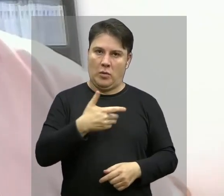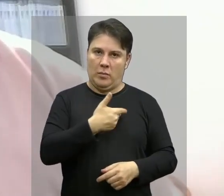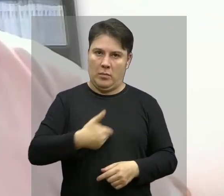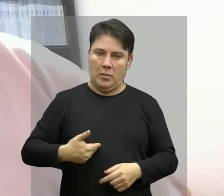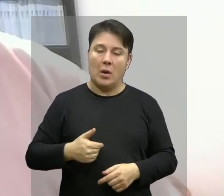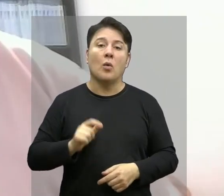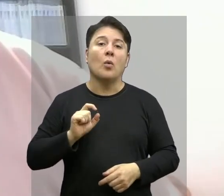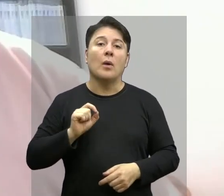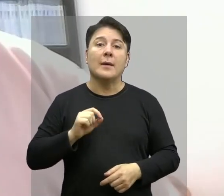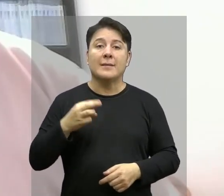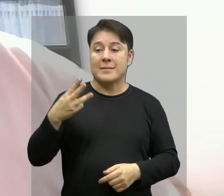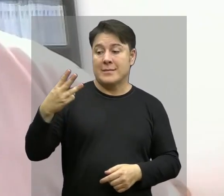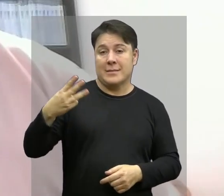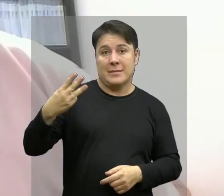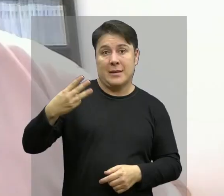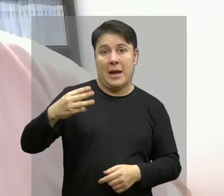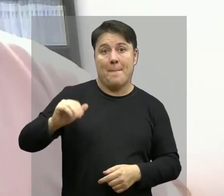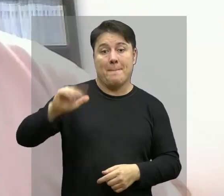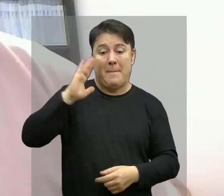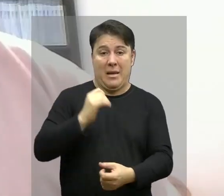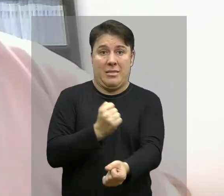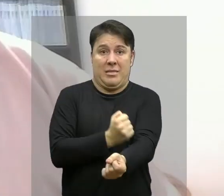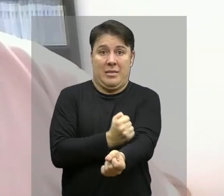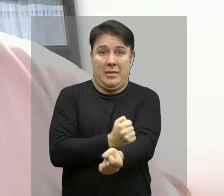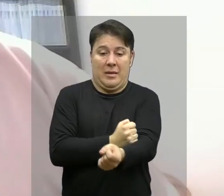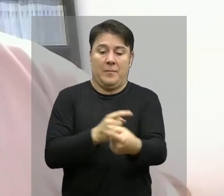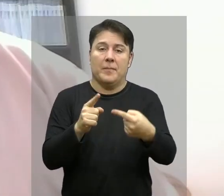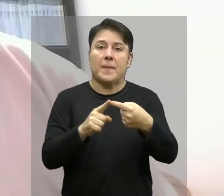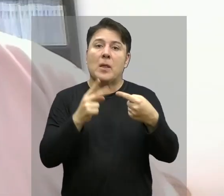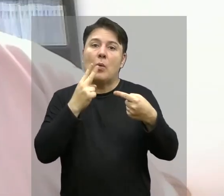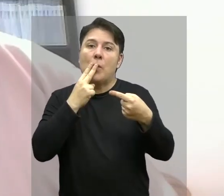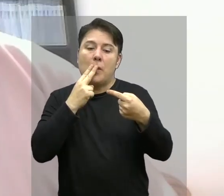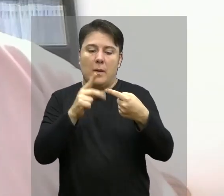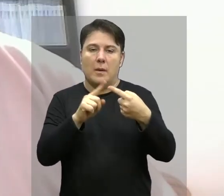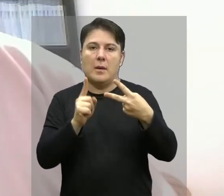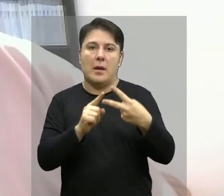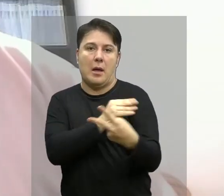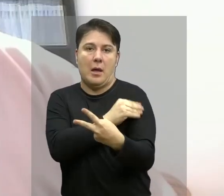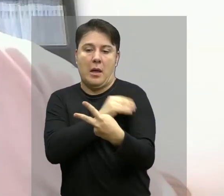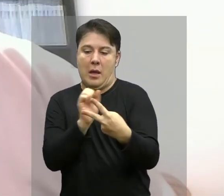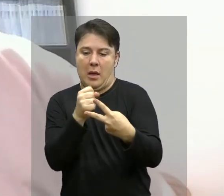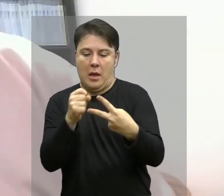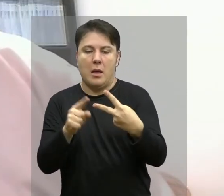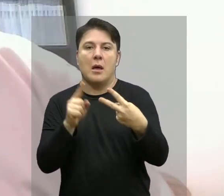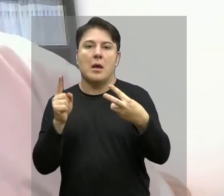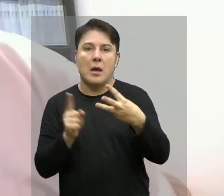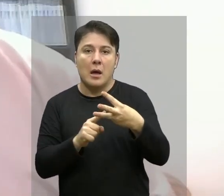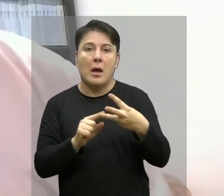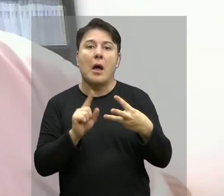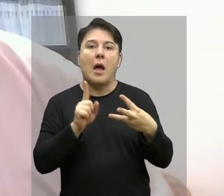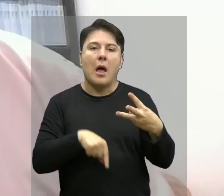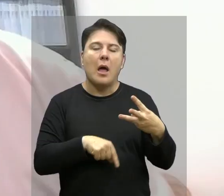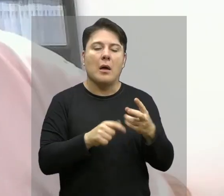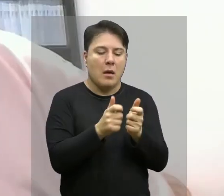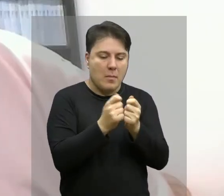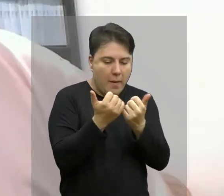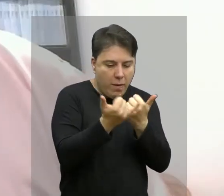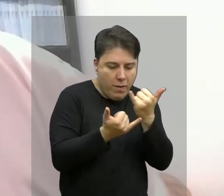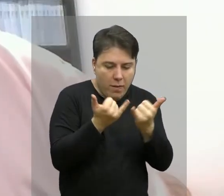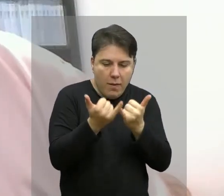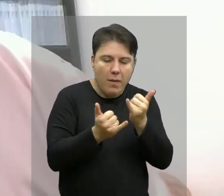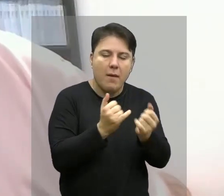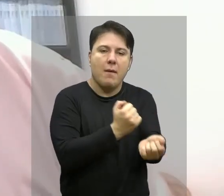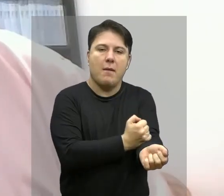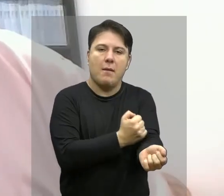a terceira maior dependência, a primeira é a nicotina, a segunda é o álcool, a terceira é o jogo. E isso é